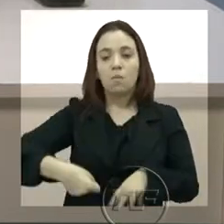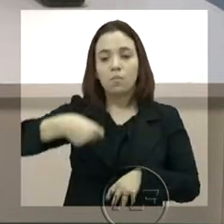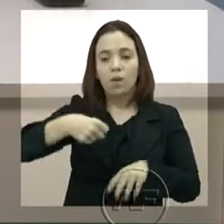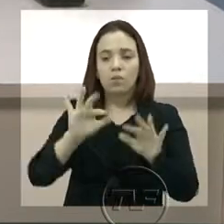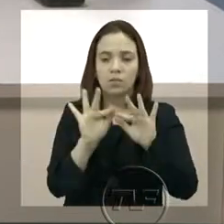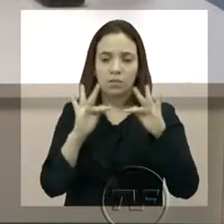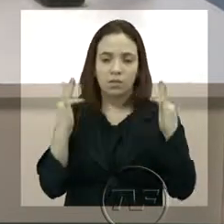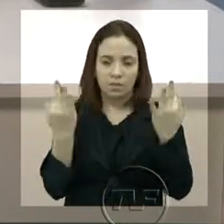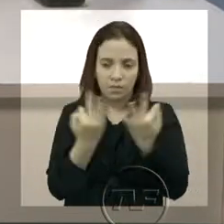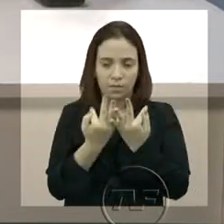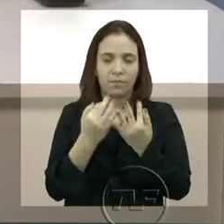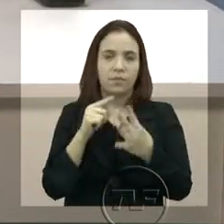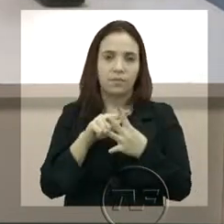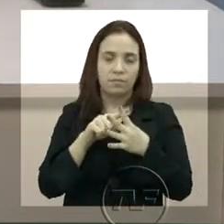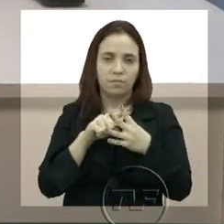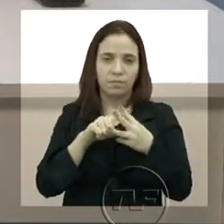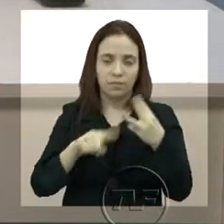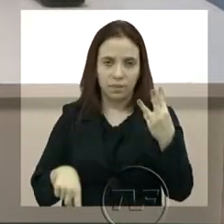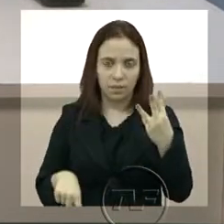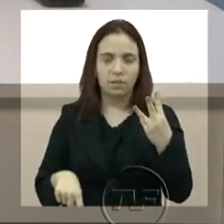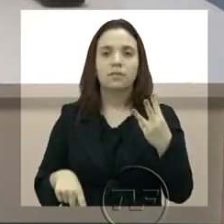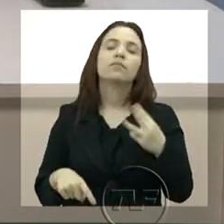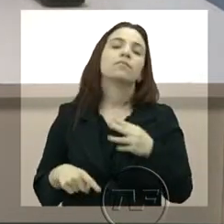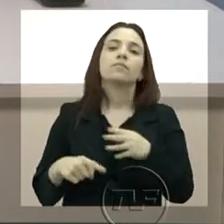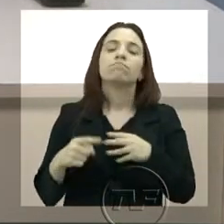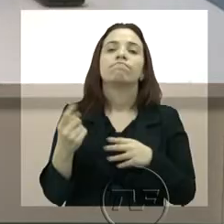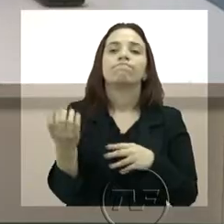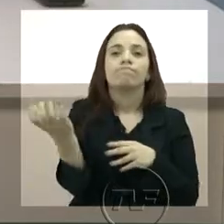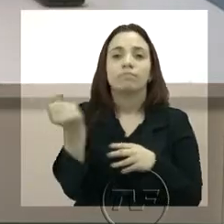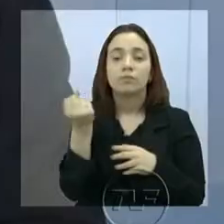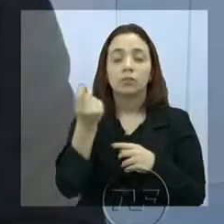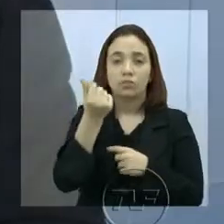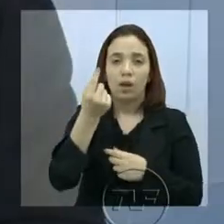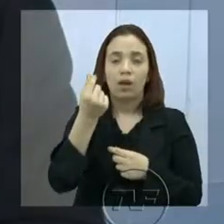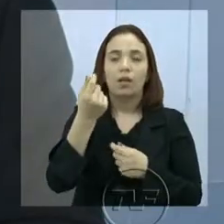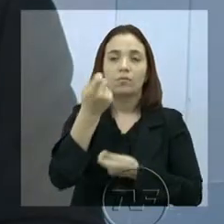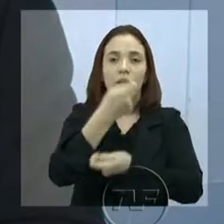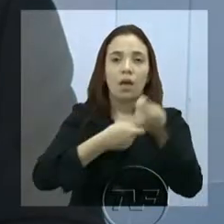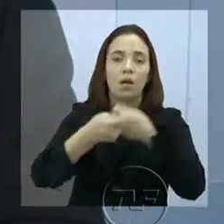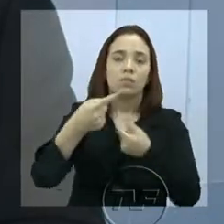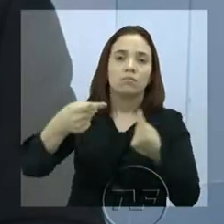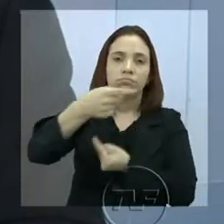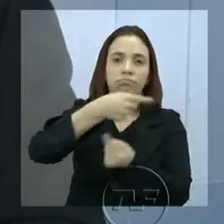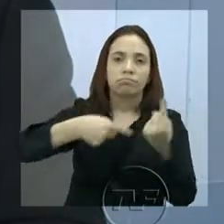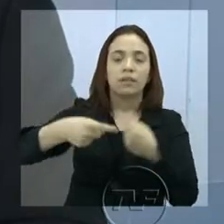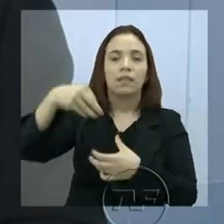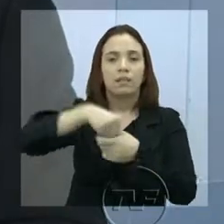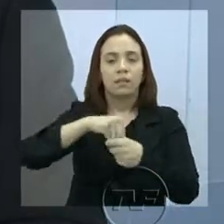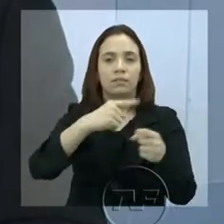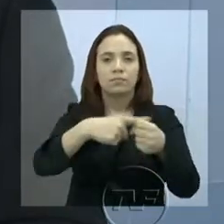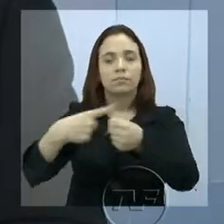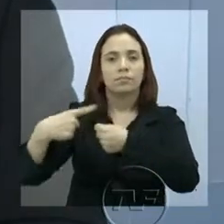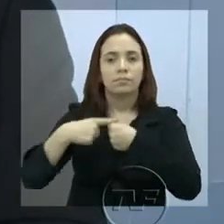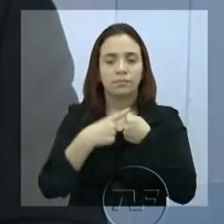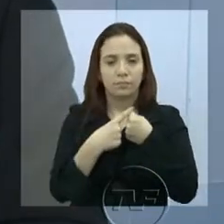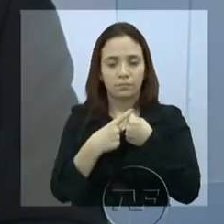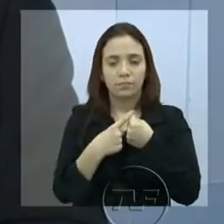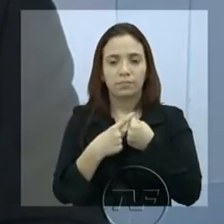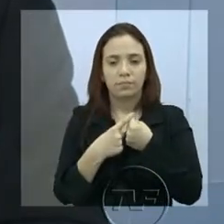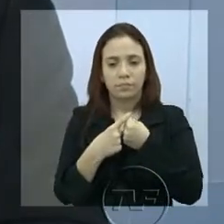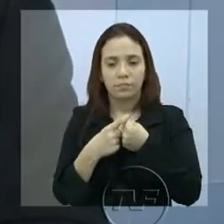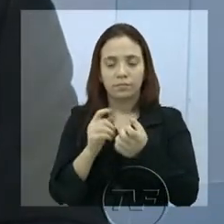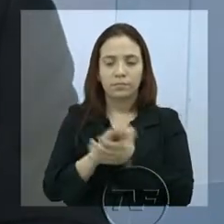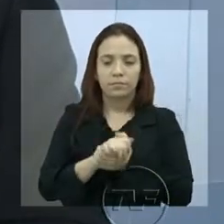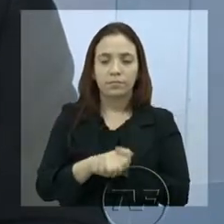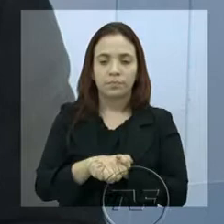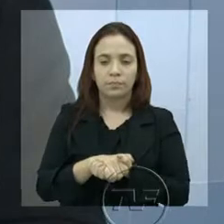São essas três coisas que literalmente fazem com que o dinheiro gire no comércio de pequenos e médios